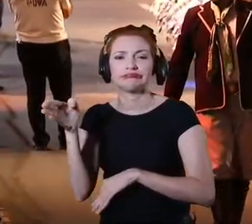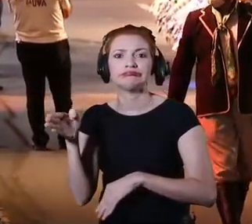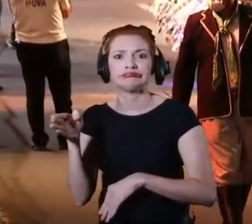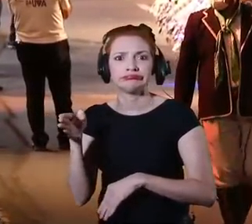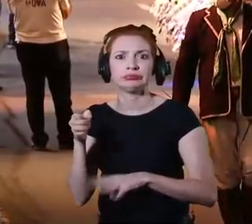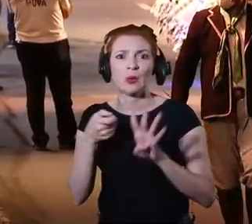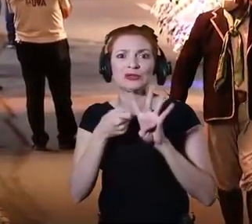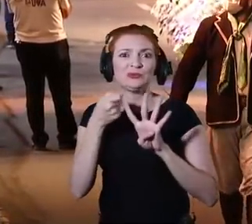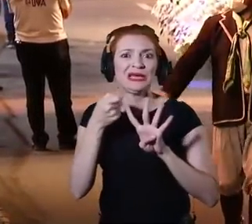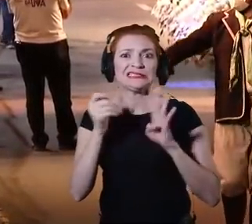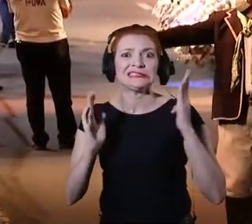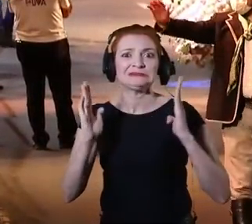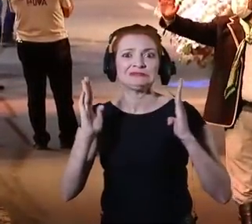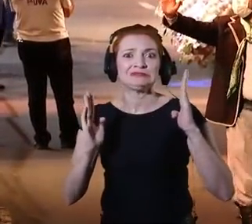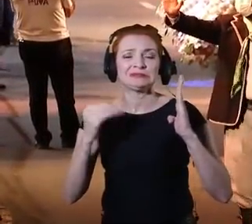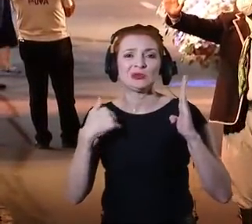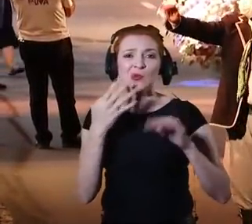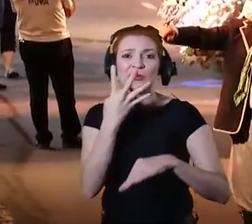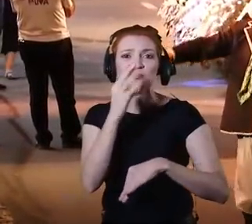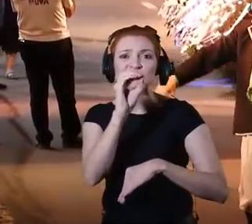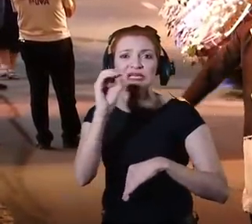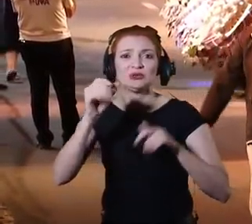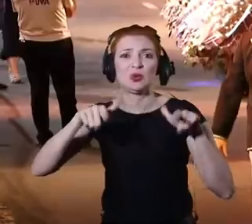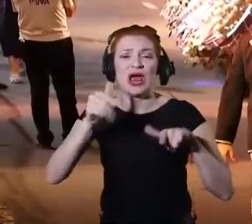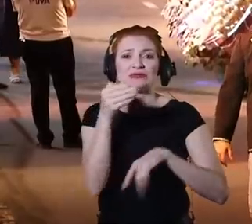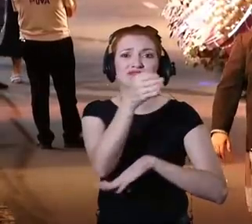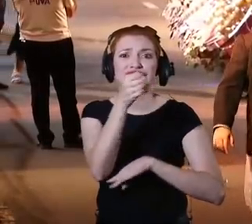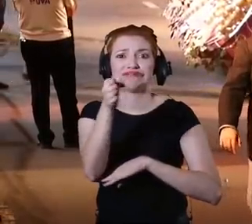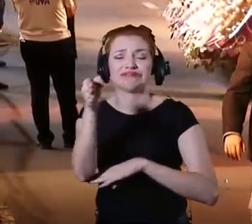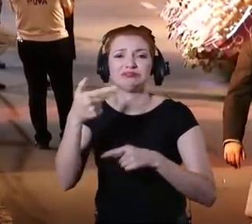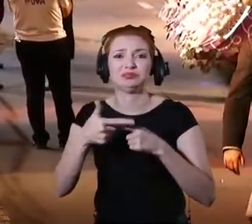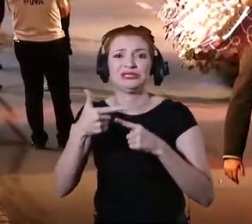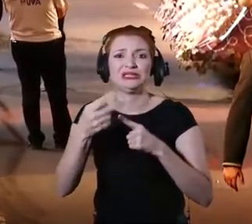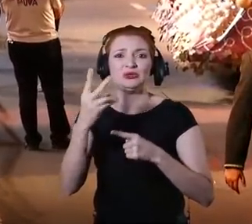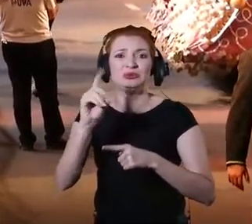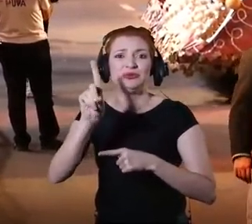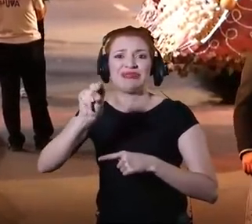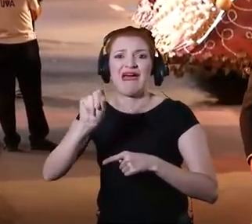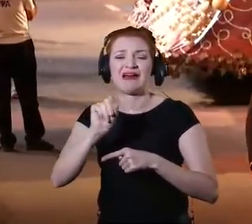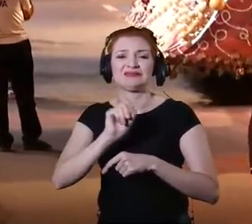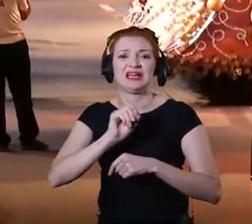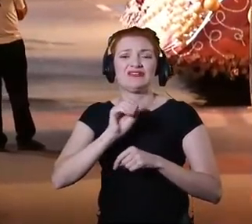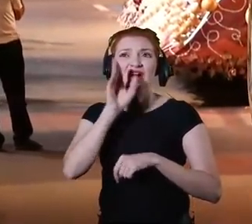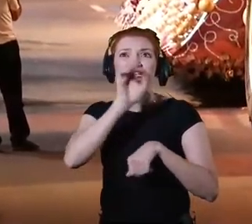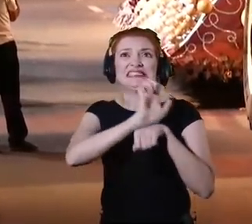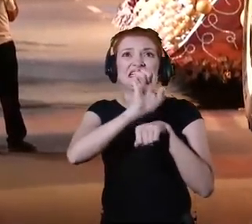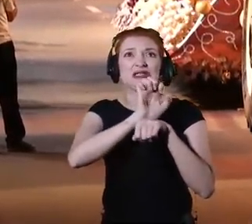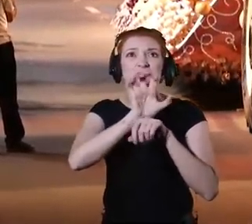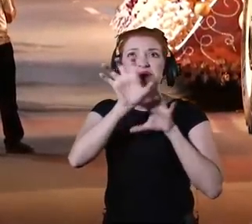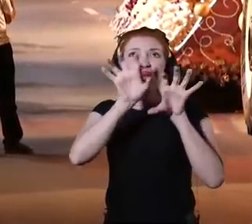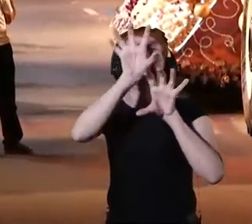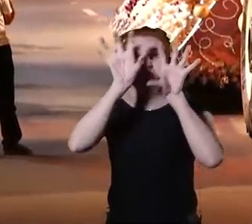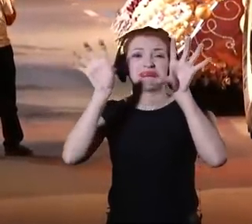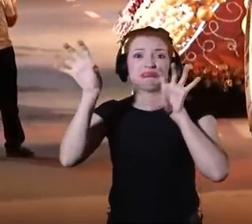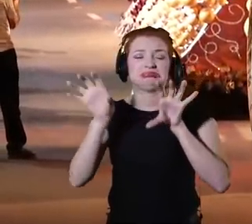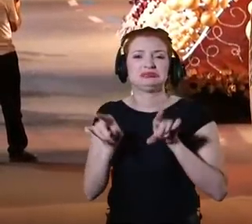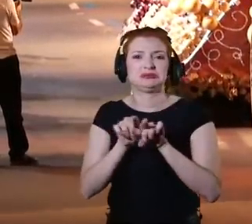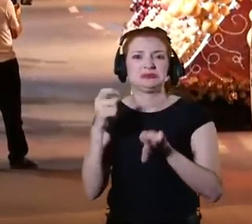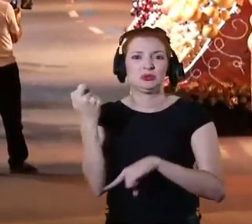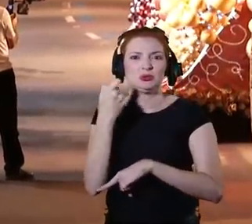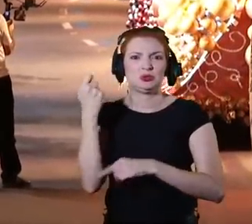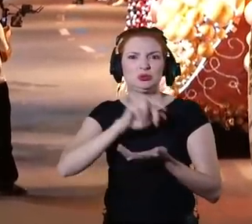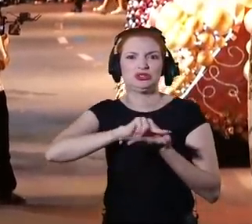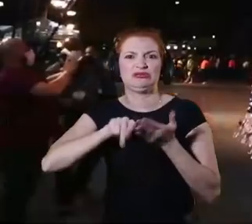que 4 meses, né? A Festa da Uva foi divulgada em diversos estados em 2010, em muitas cidades aqui do Rio Grande do Sul, e as meninas